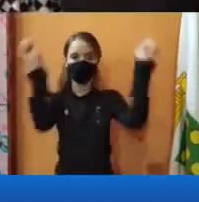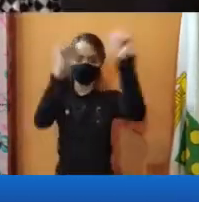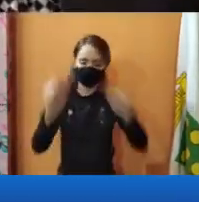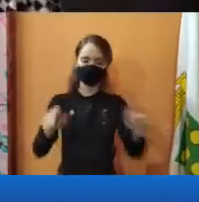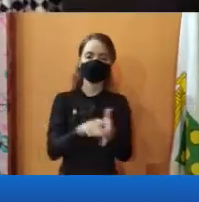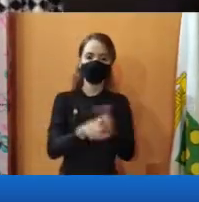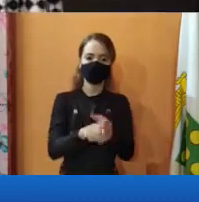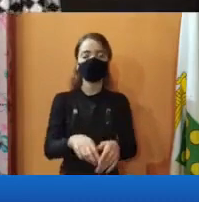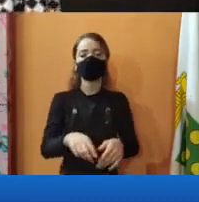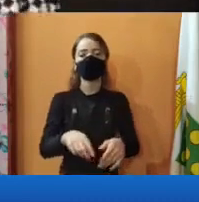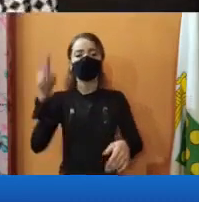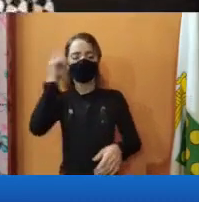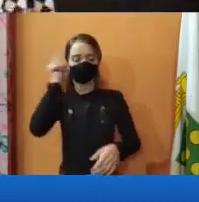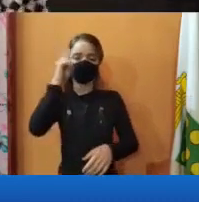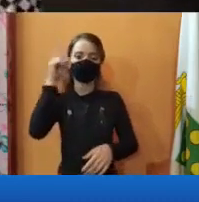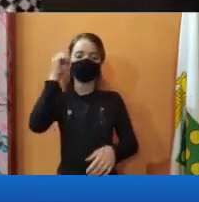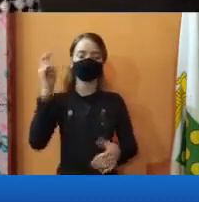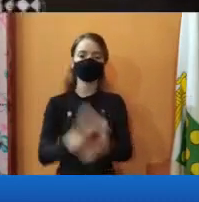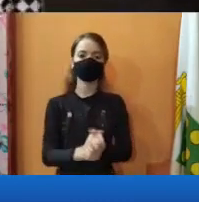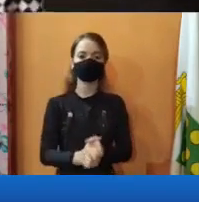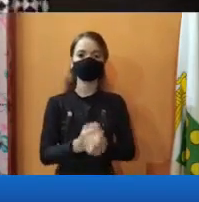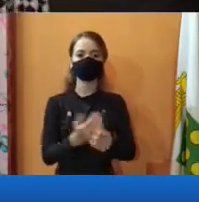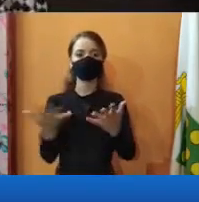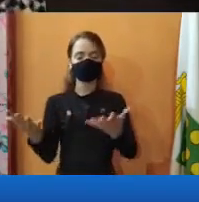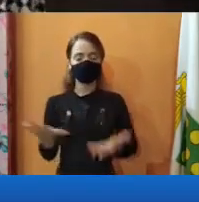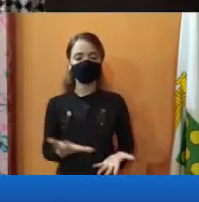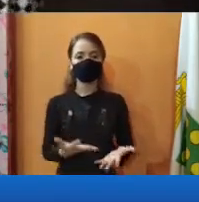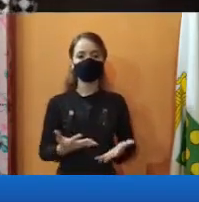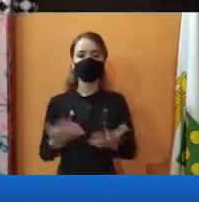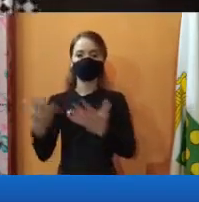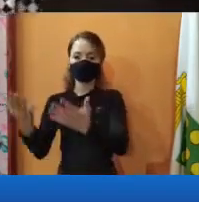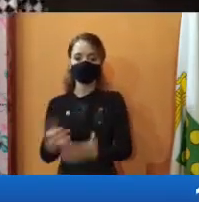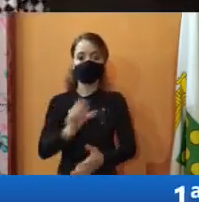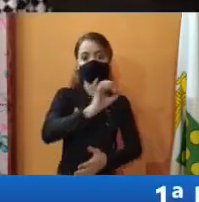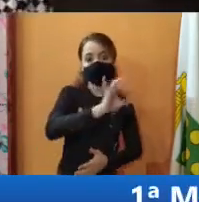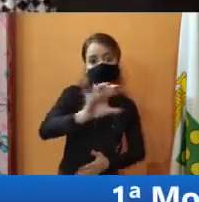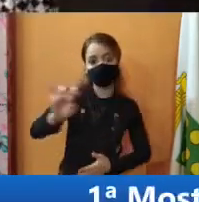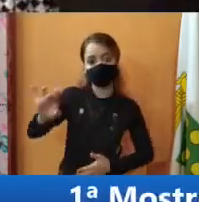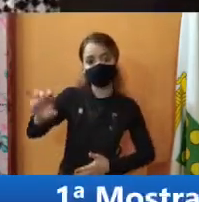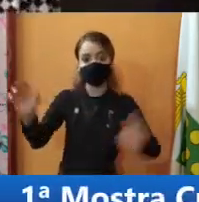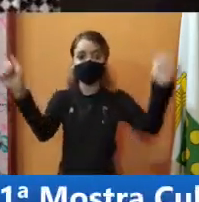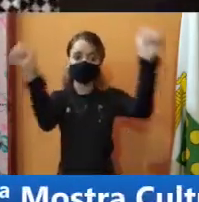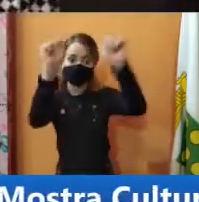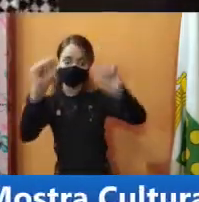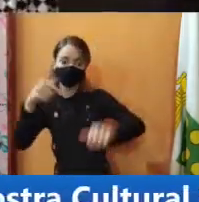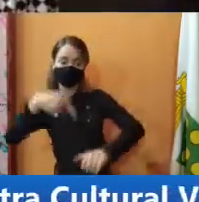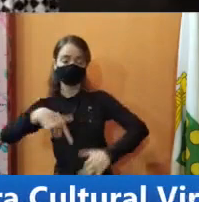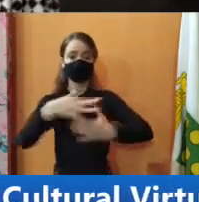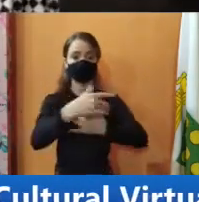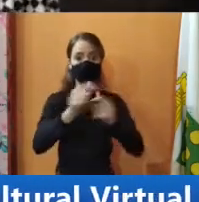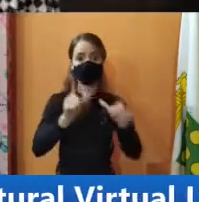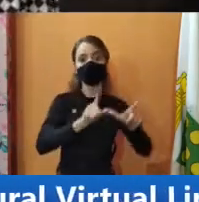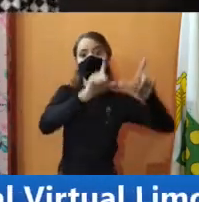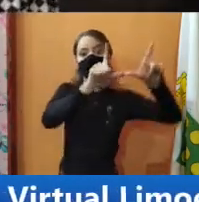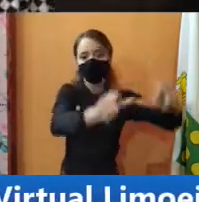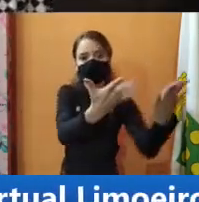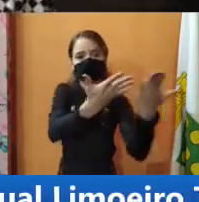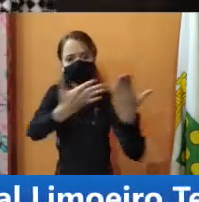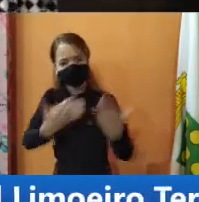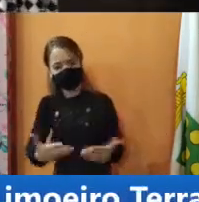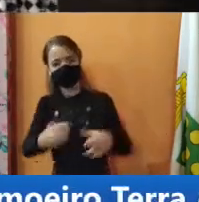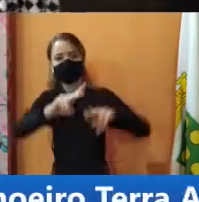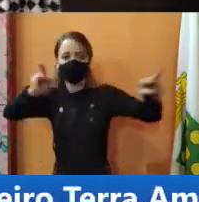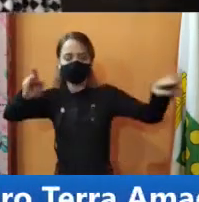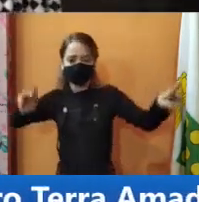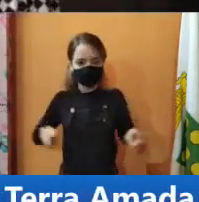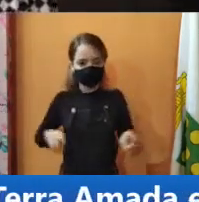né? É bom lembrar isso aí. Agora nós vamos convidar um a um para receber aqui a sua homenagem, né? Receber das mãos de Orlando Jorge e Dudinho aqui no